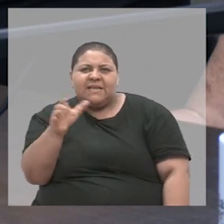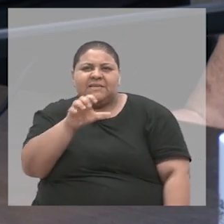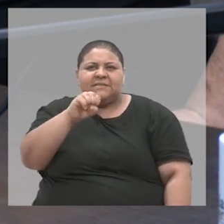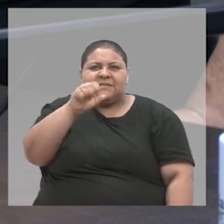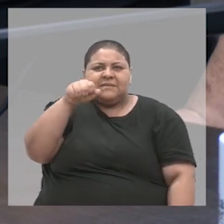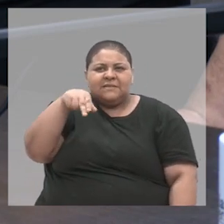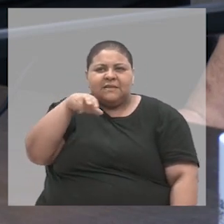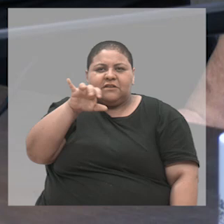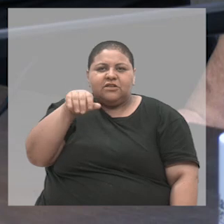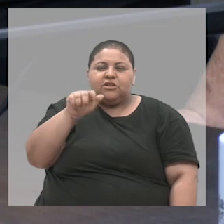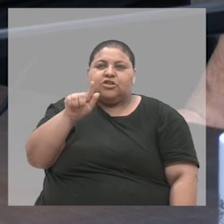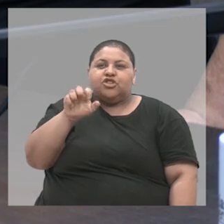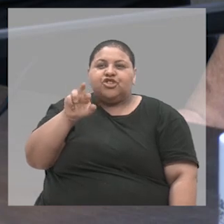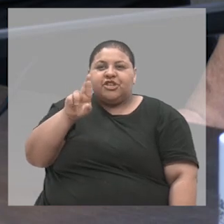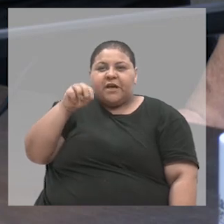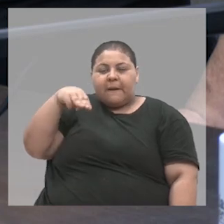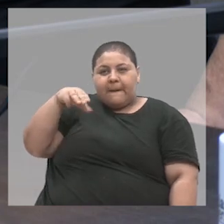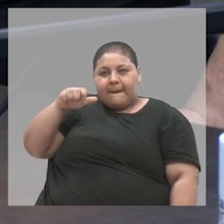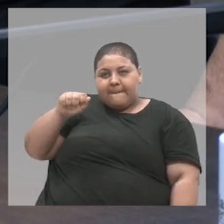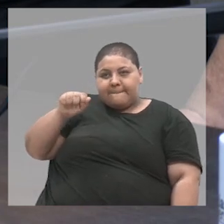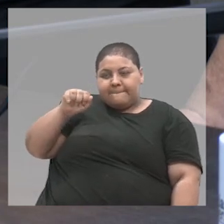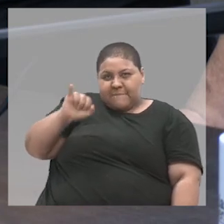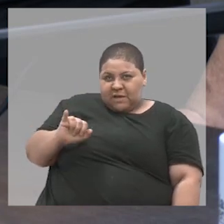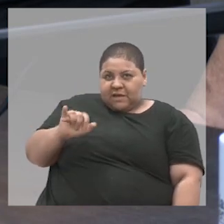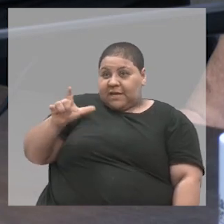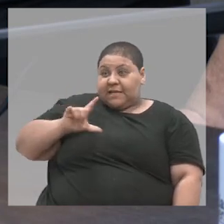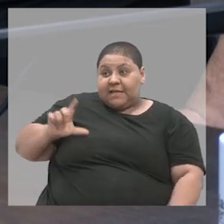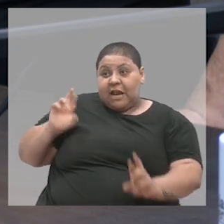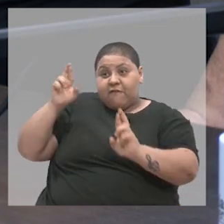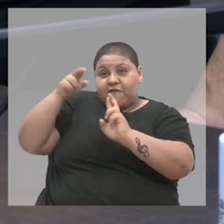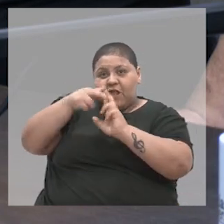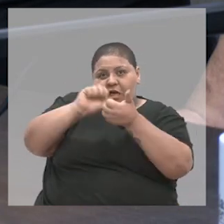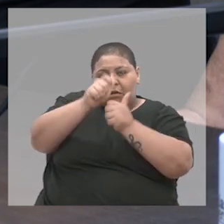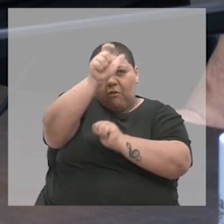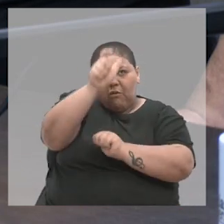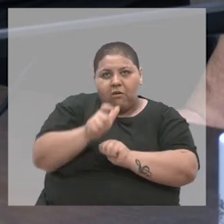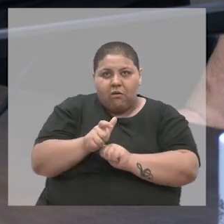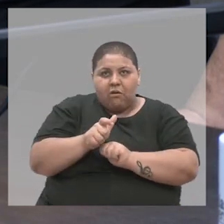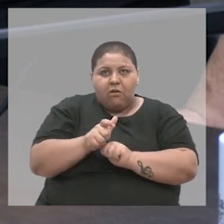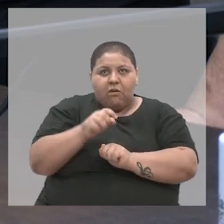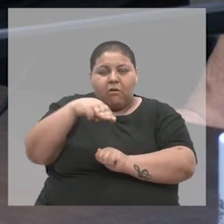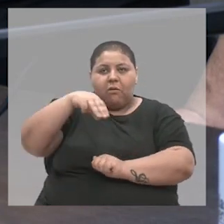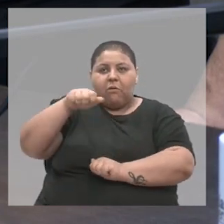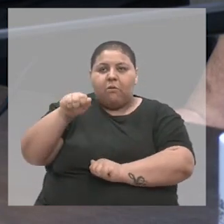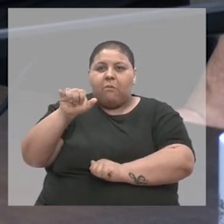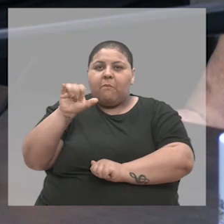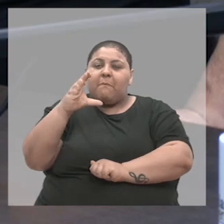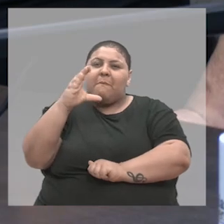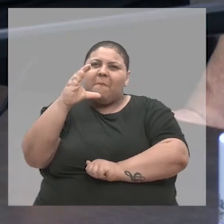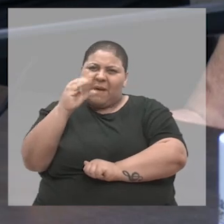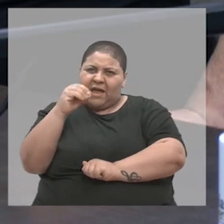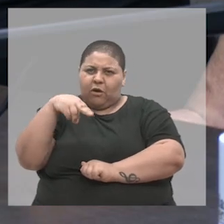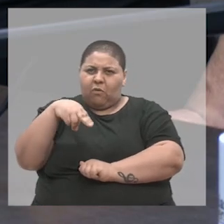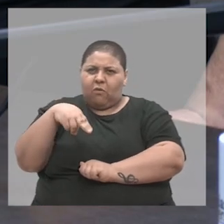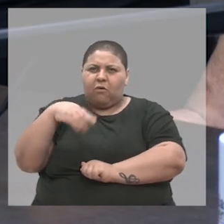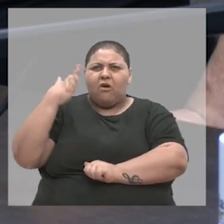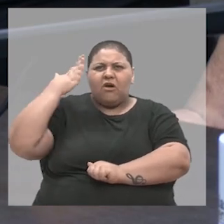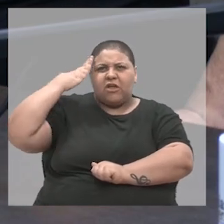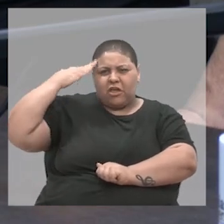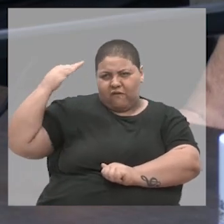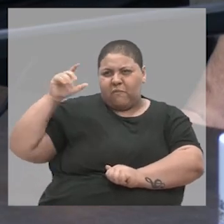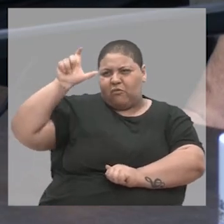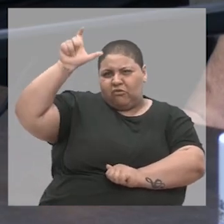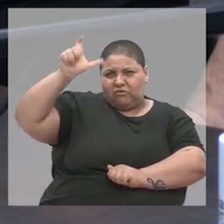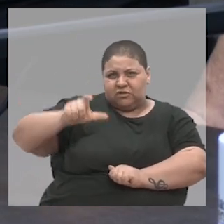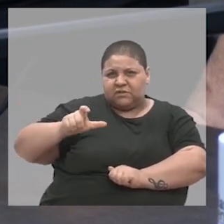times da Dinamarca, e a maior referência como jogador é o Michael Hansen, acho, atualmente. É o cara, ele